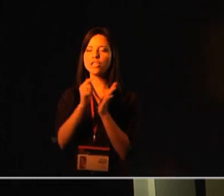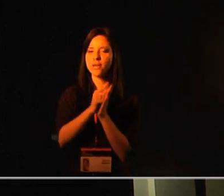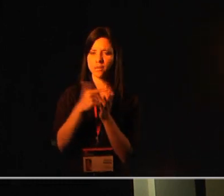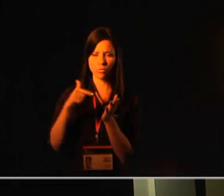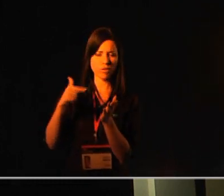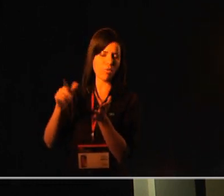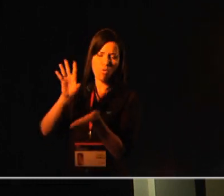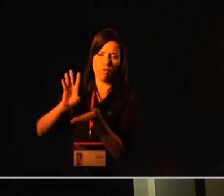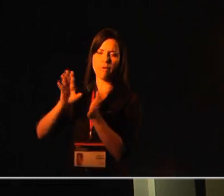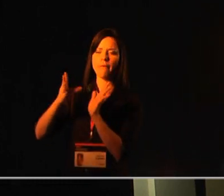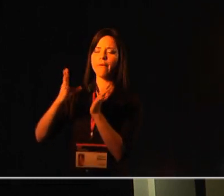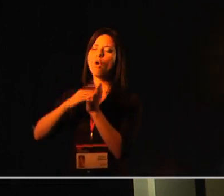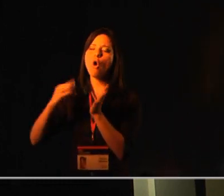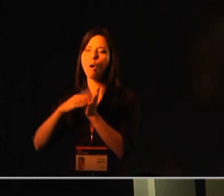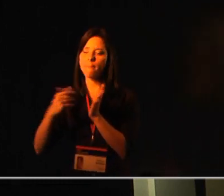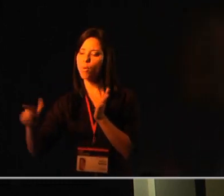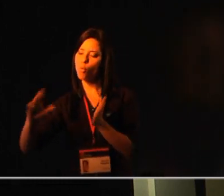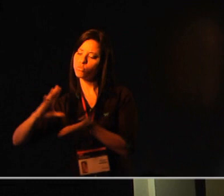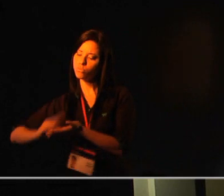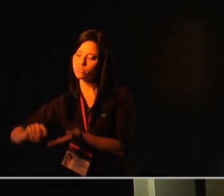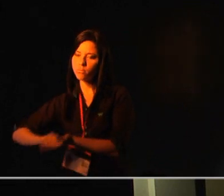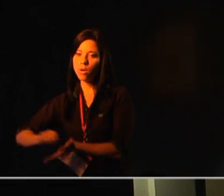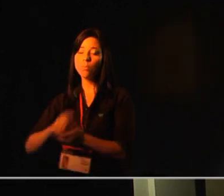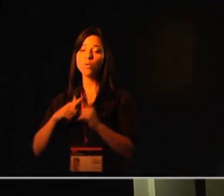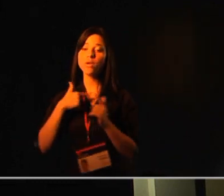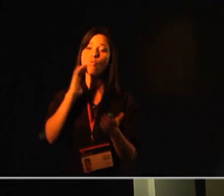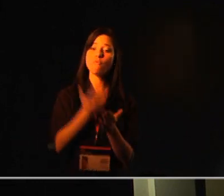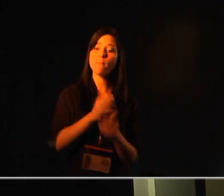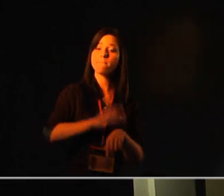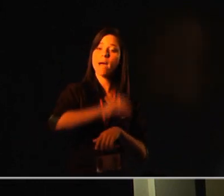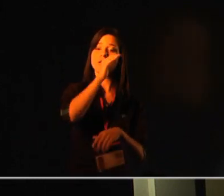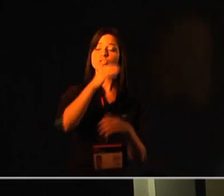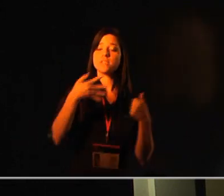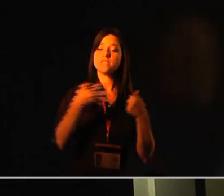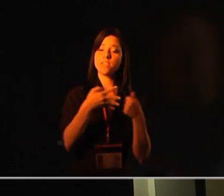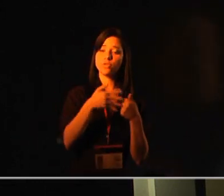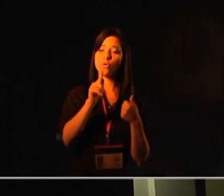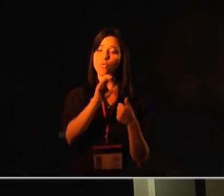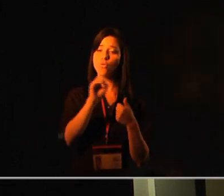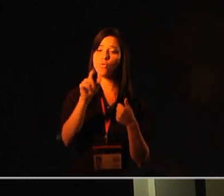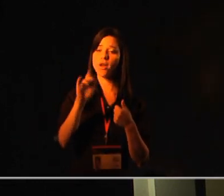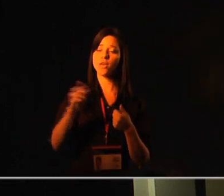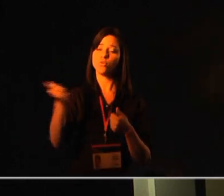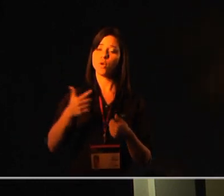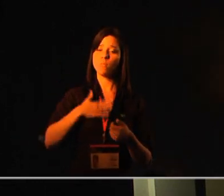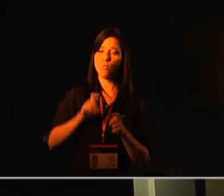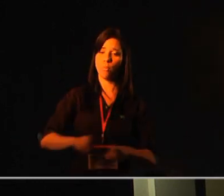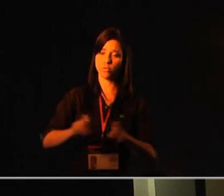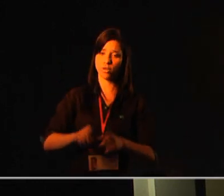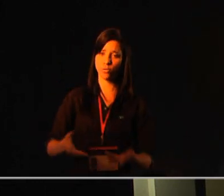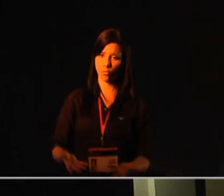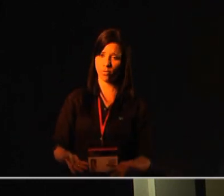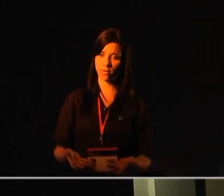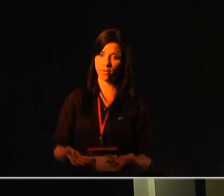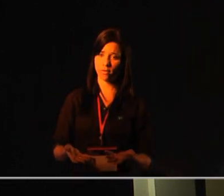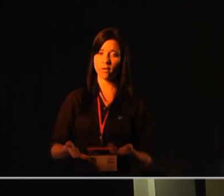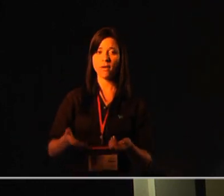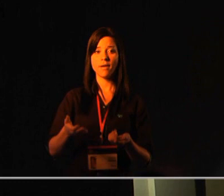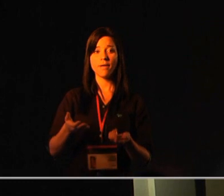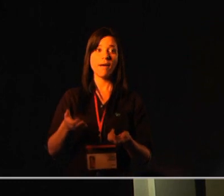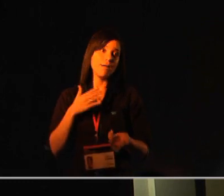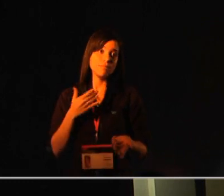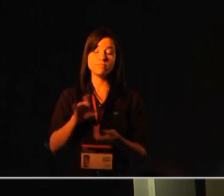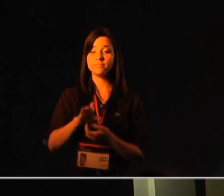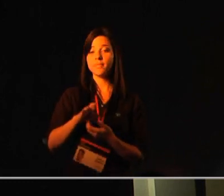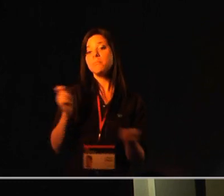offline, está lá. Por quê? Eu confio mais no servidor do Google do que no meu computador. A probabilidade do meu computador ser